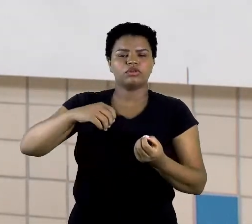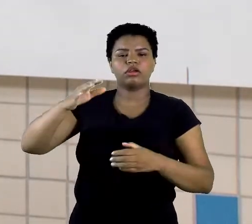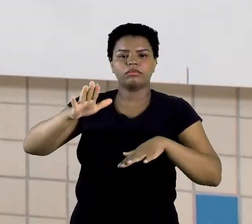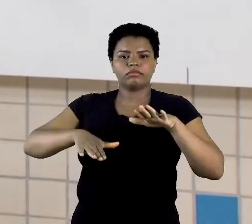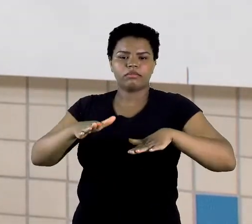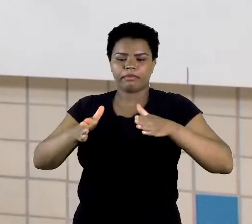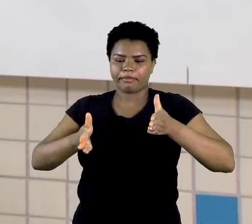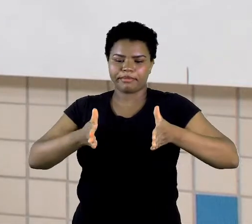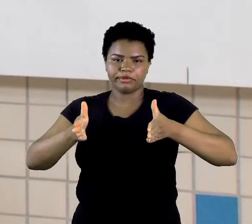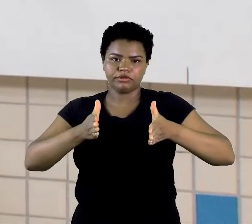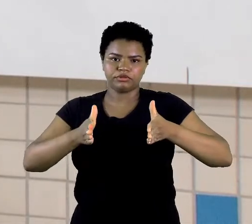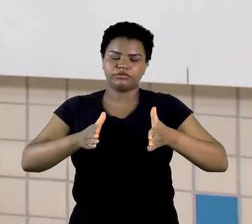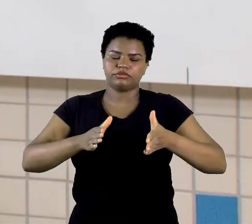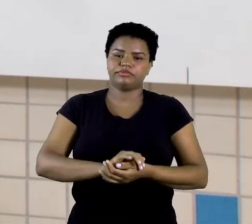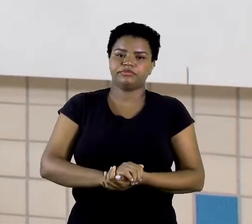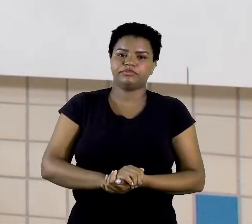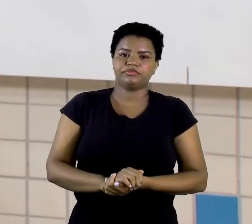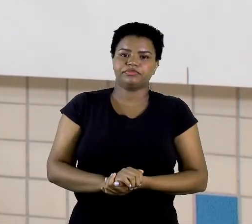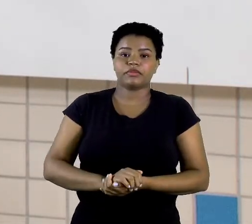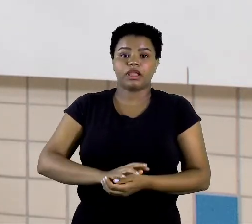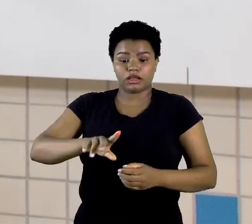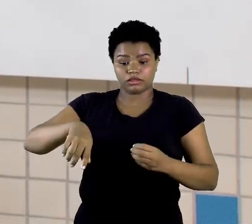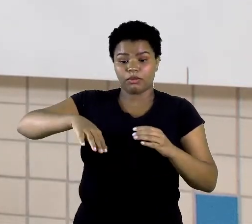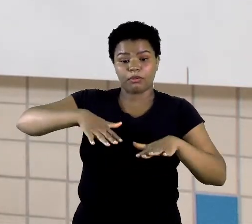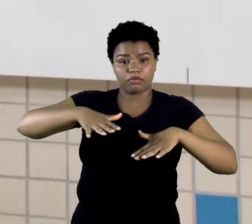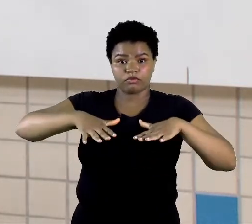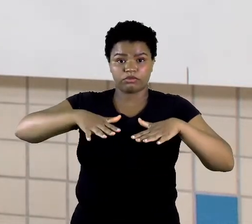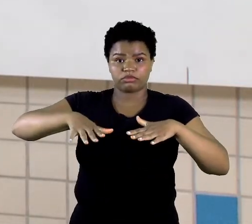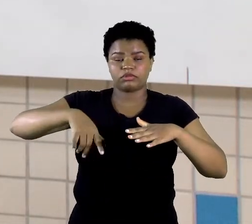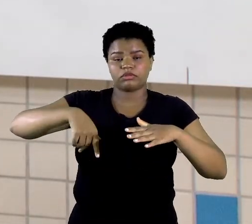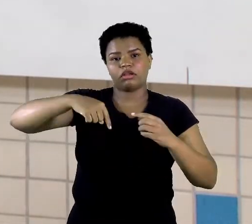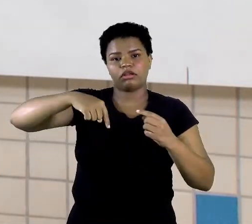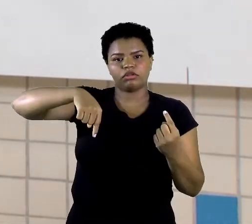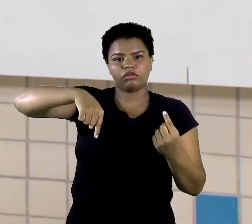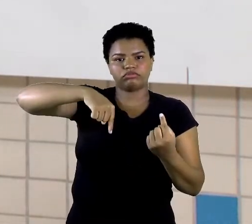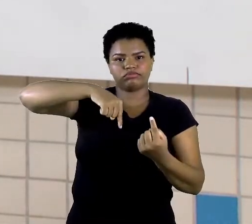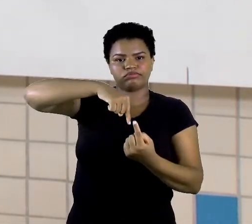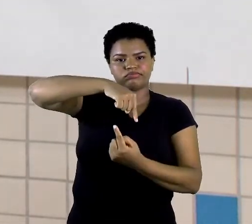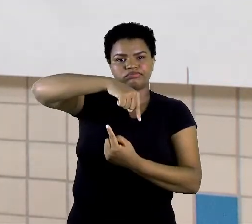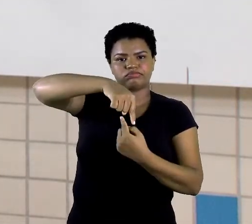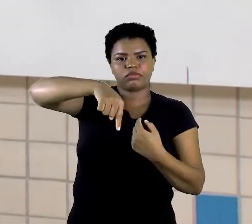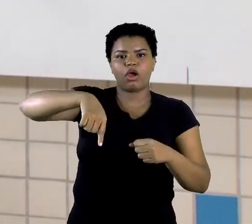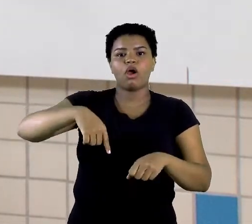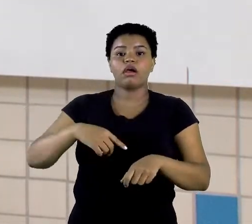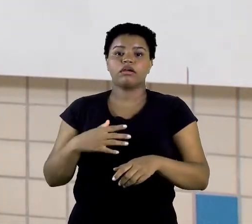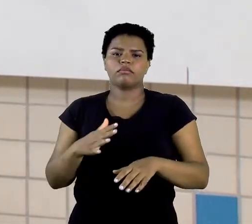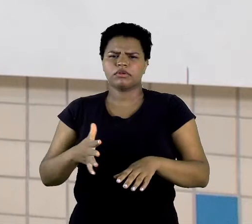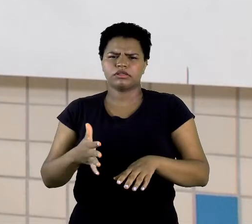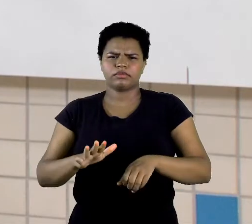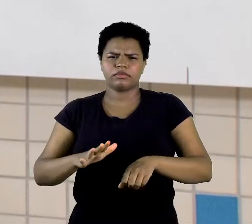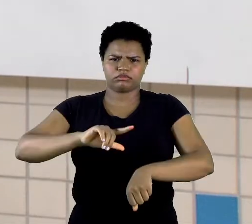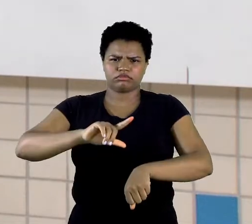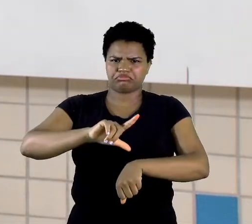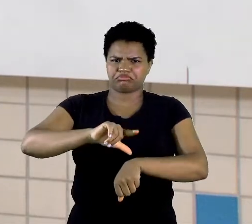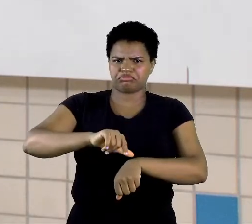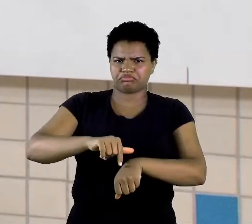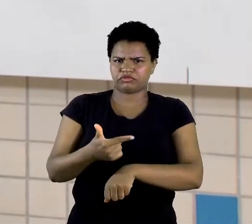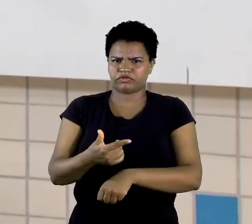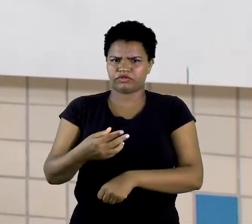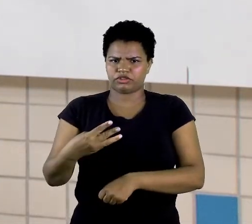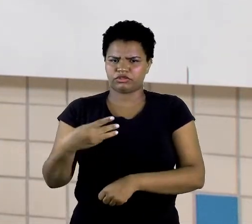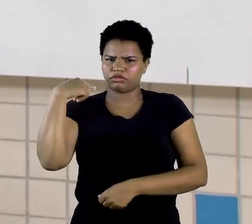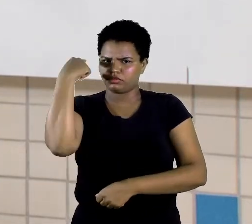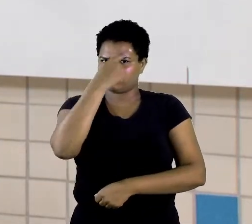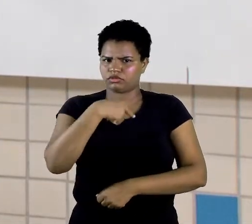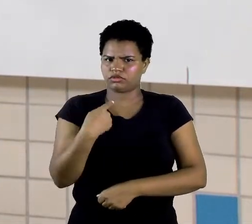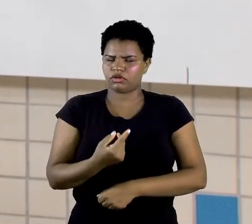Esse movimento é realizado em um período de aproximadamente 23 horas, 56 minutos e 4 segundos.